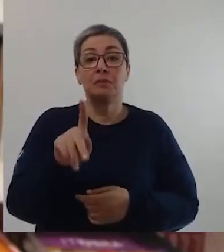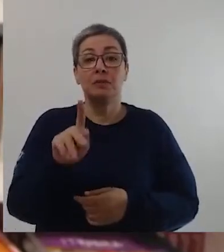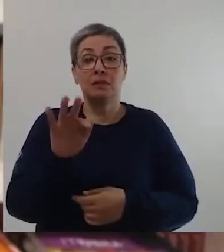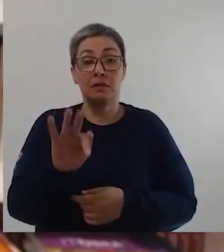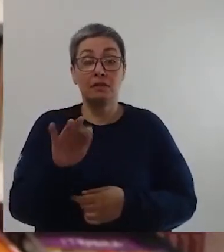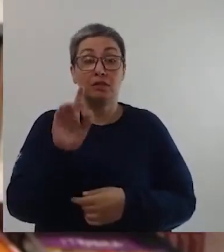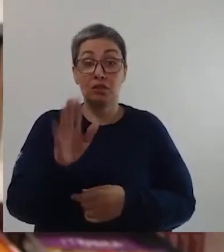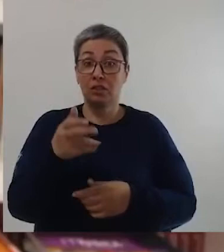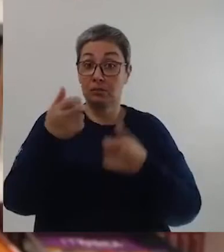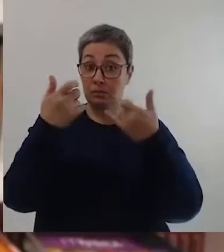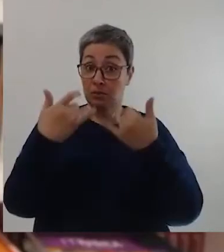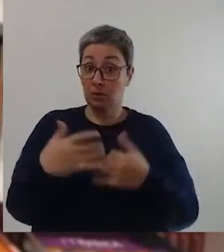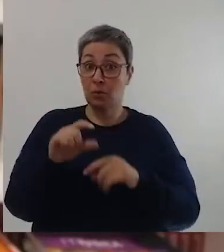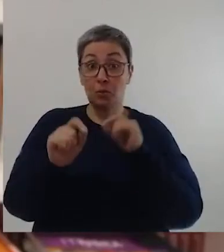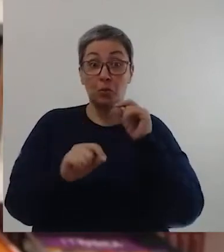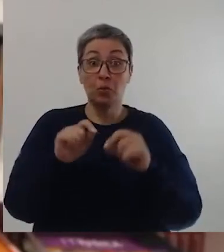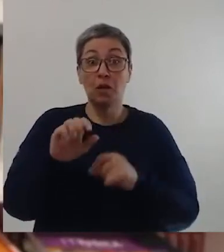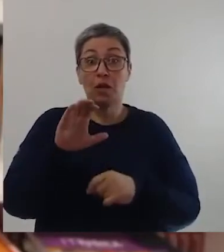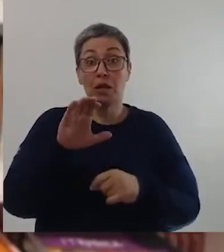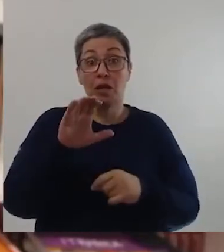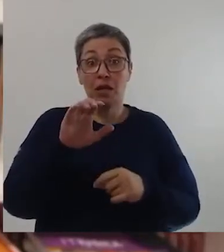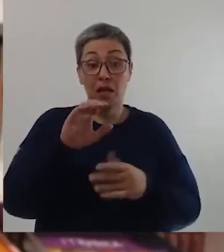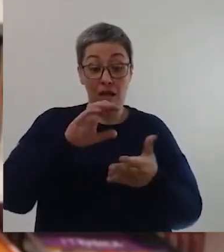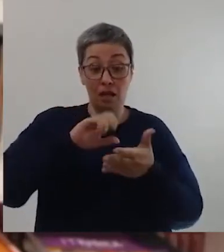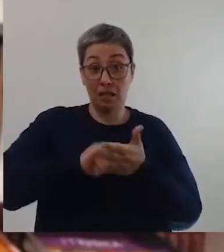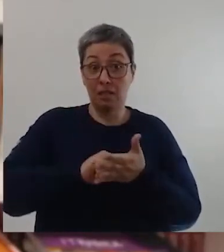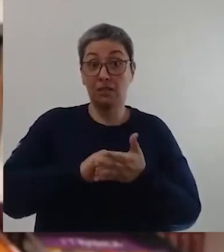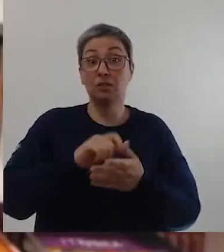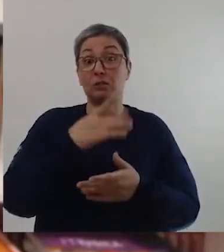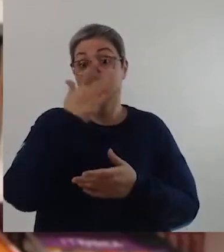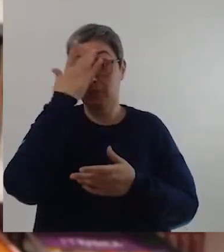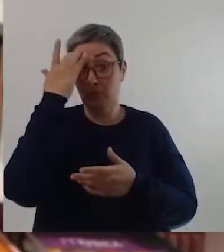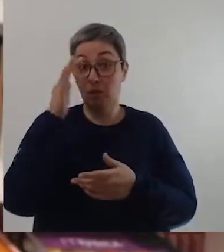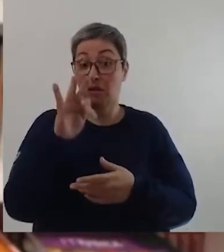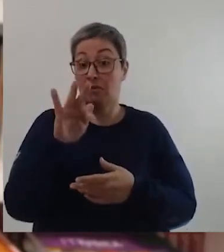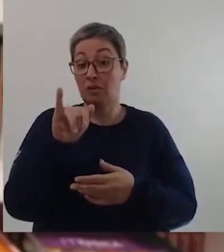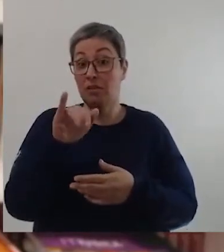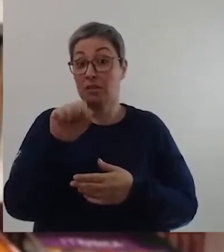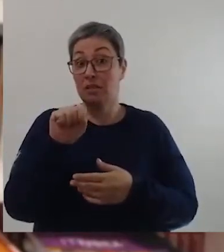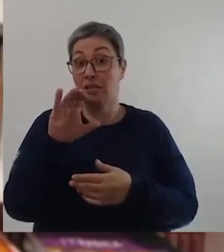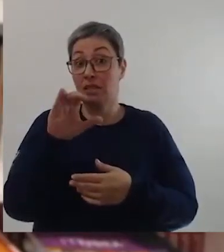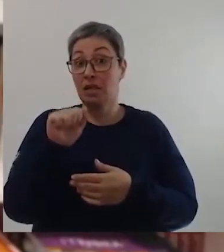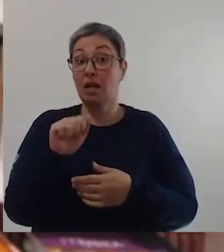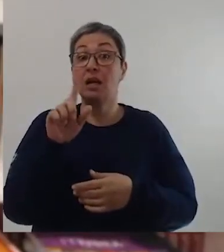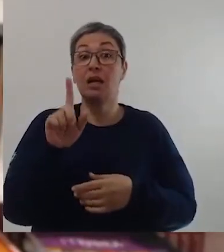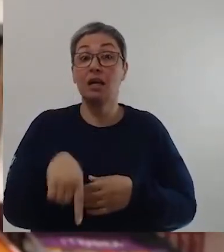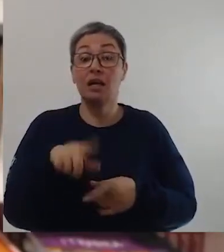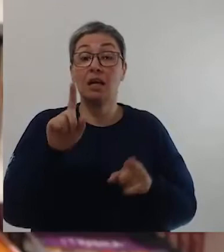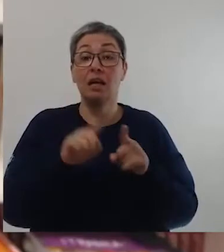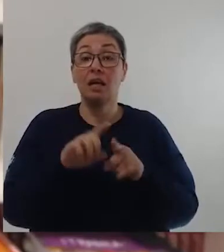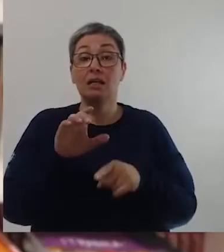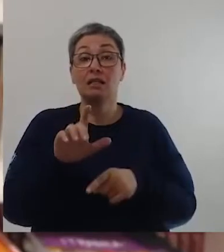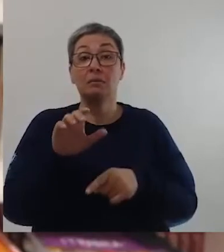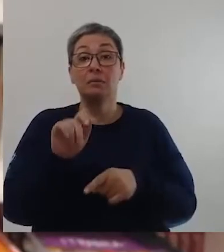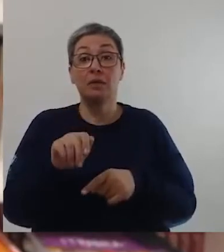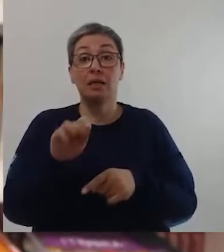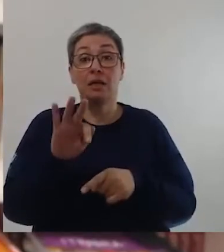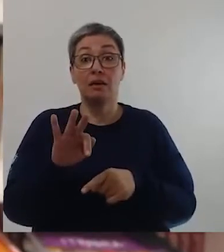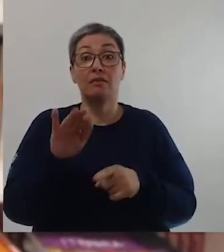CPF uma vez tinha falado antes lembro que era cadastro de pessoa física Isso quer dizer